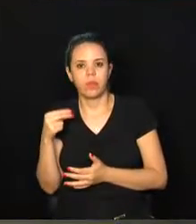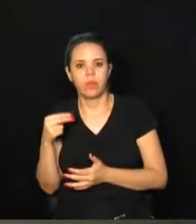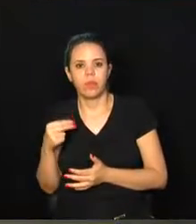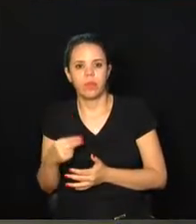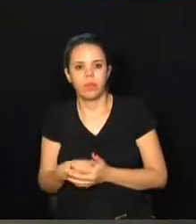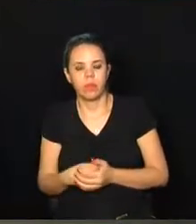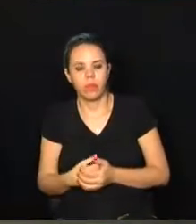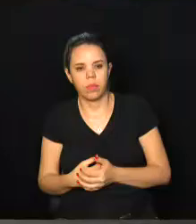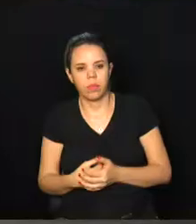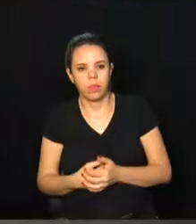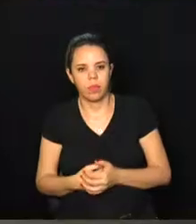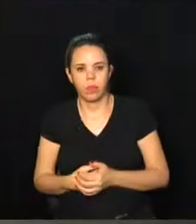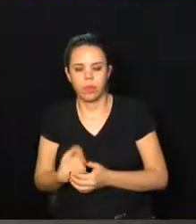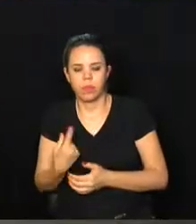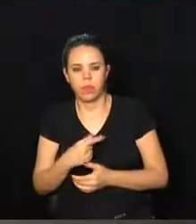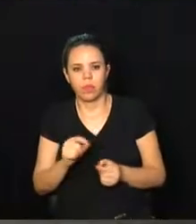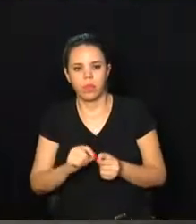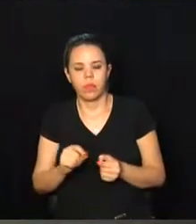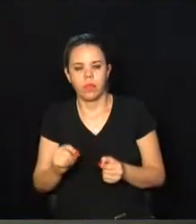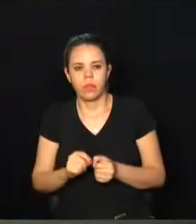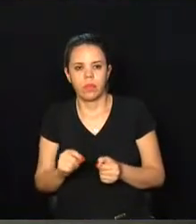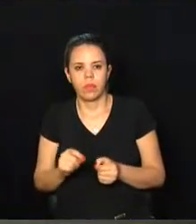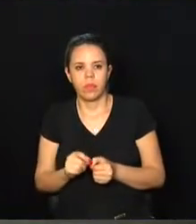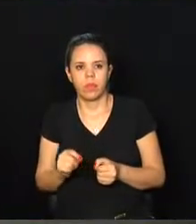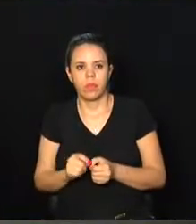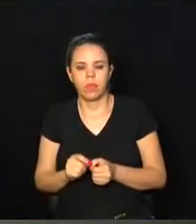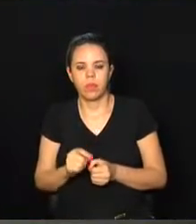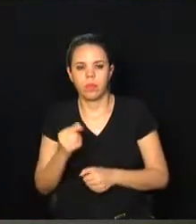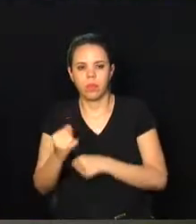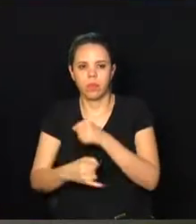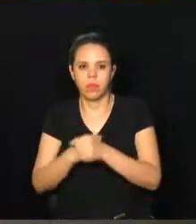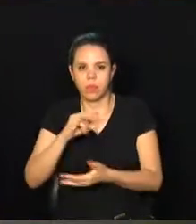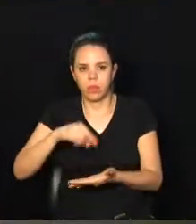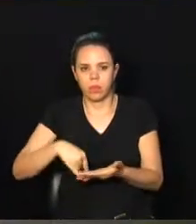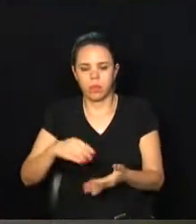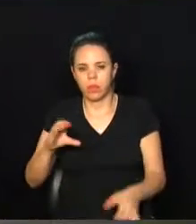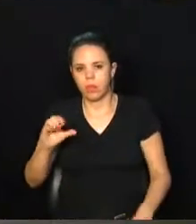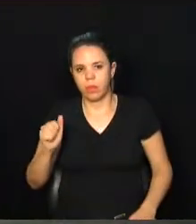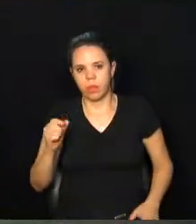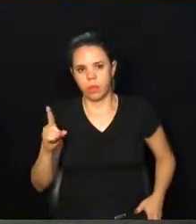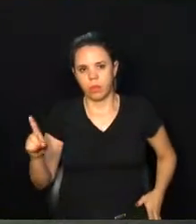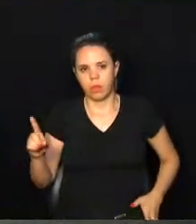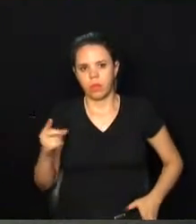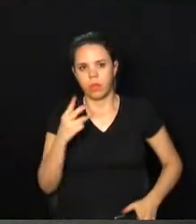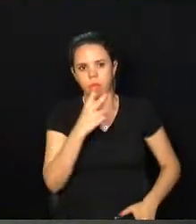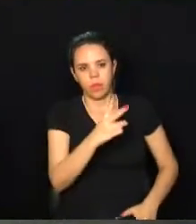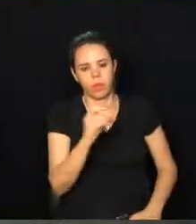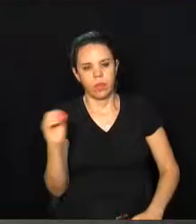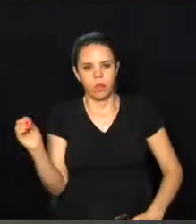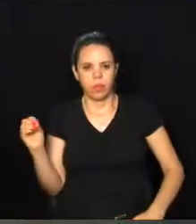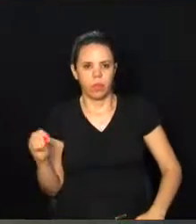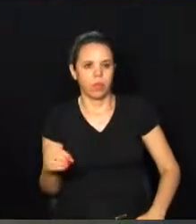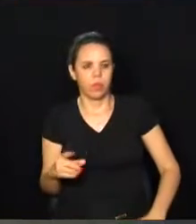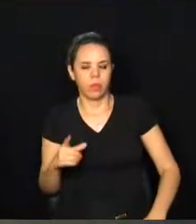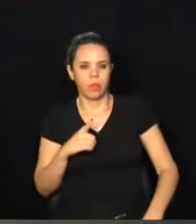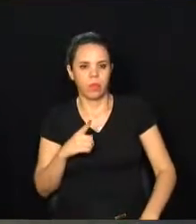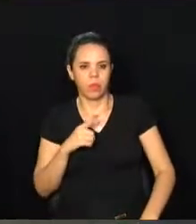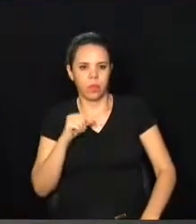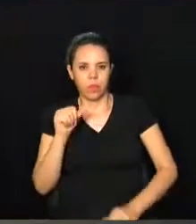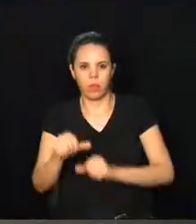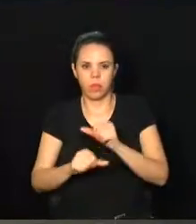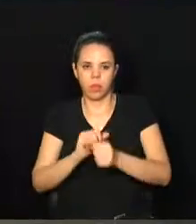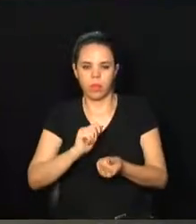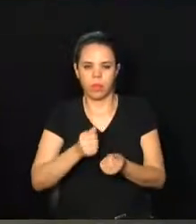né? Poxa, a gente faz o CEMURB online, com AutoCAD 2000, e a gente tem que mudar